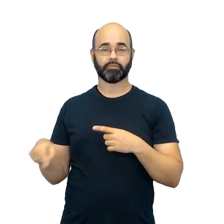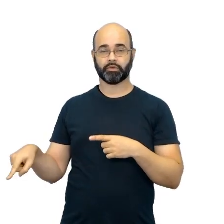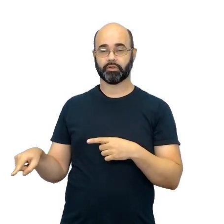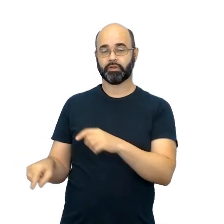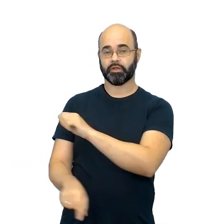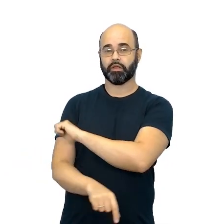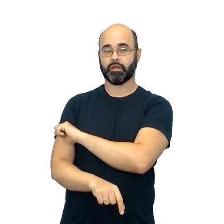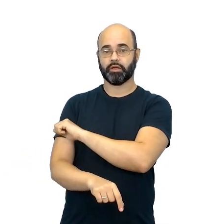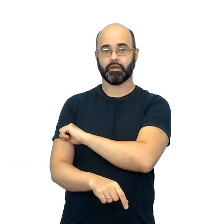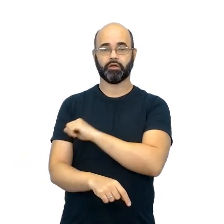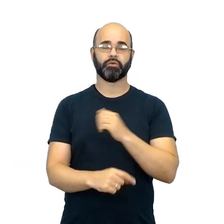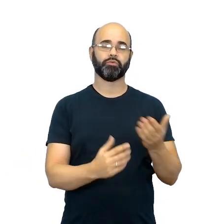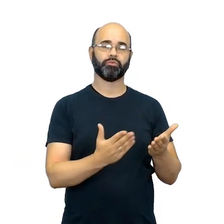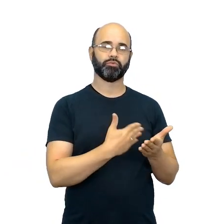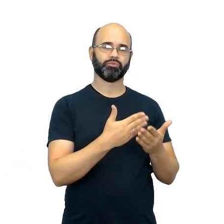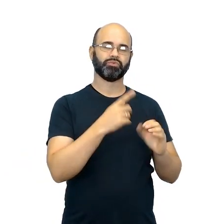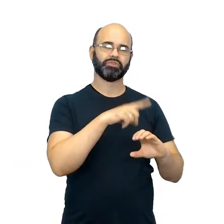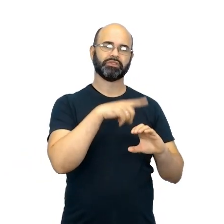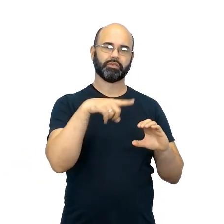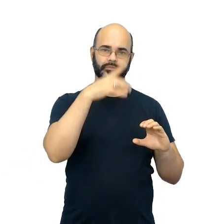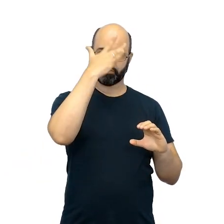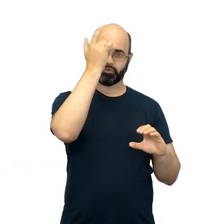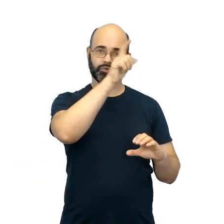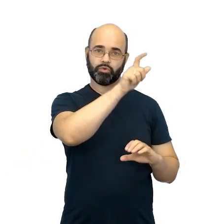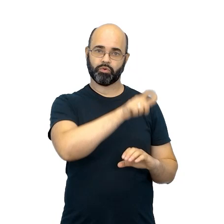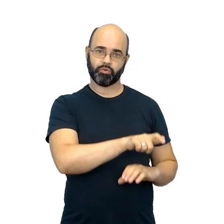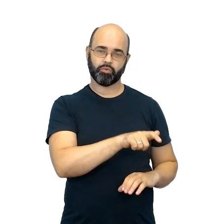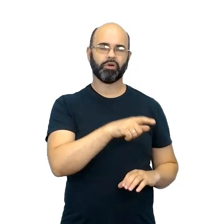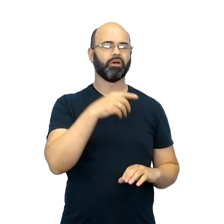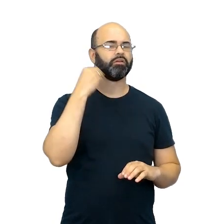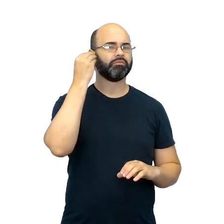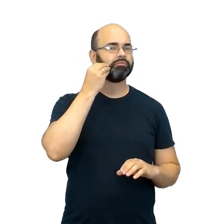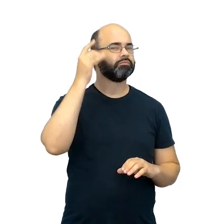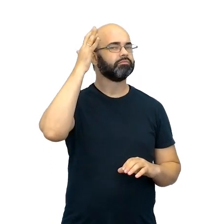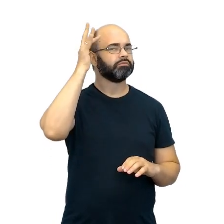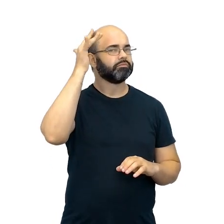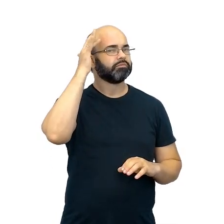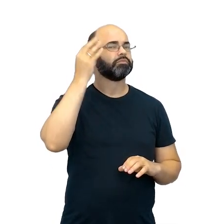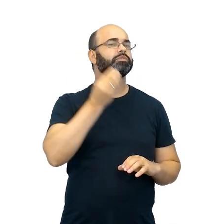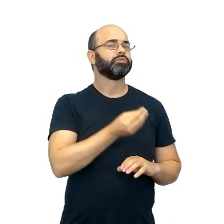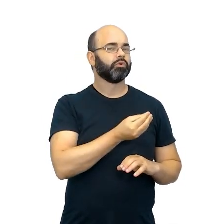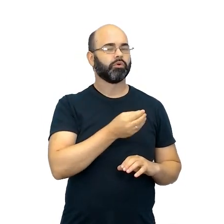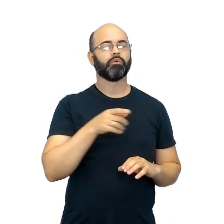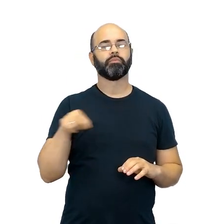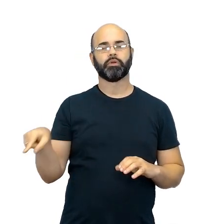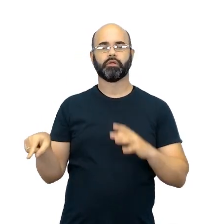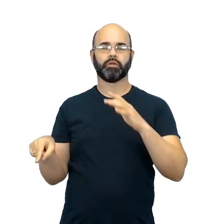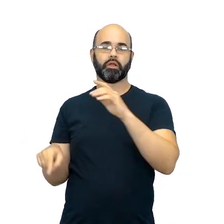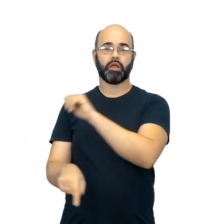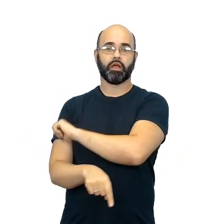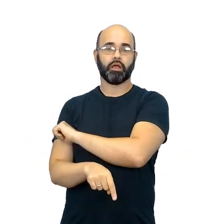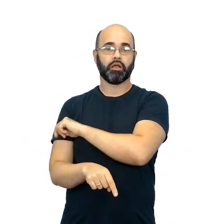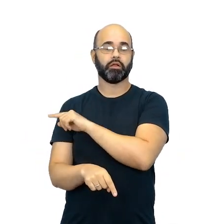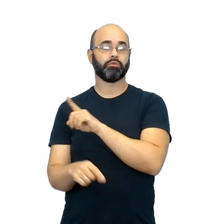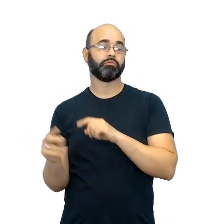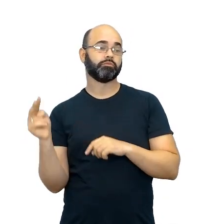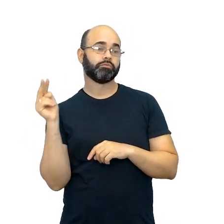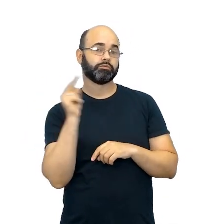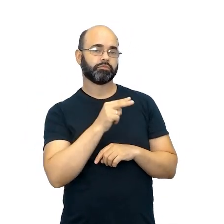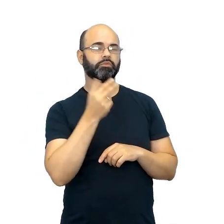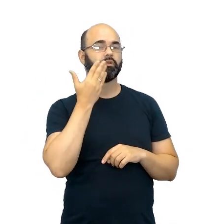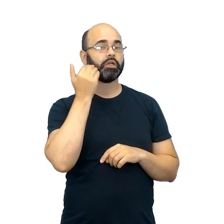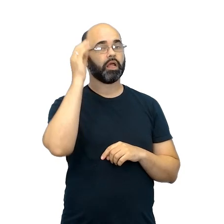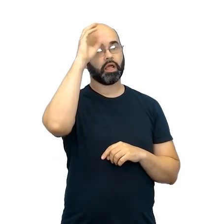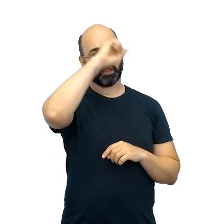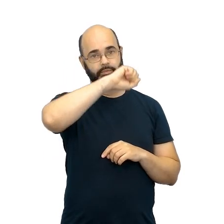aproximava, né, a ideia do cientista a um ser humano, que é um ser humano, né, e também, né, para perceber que a ciência